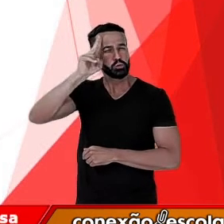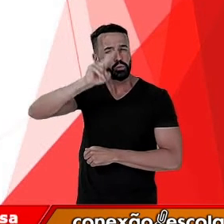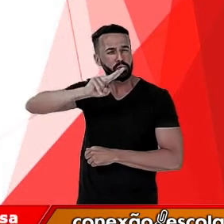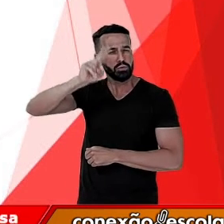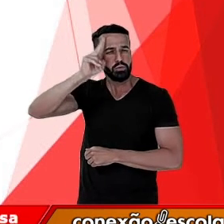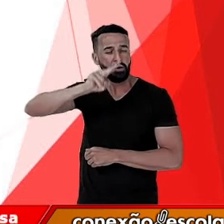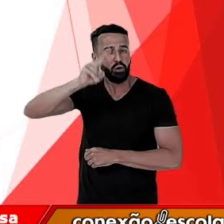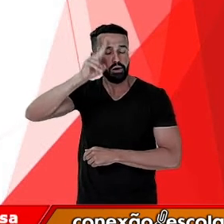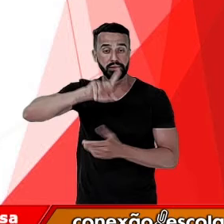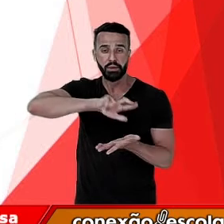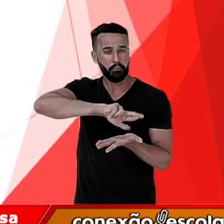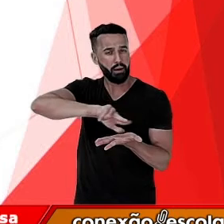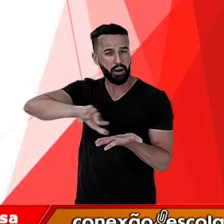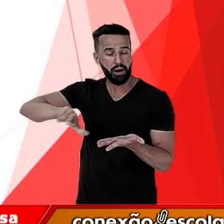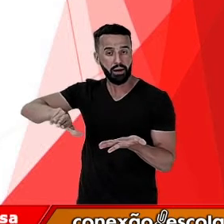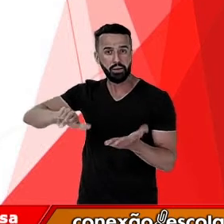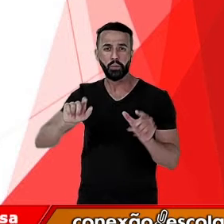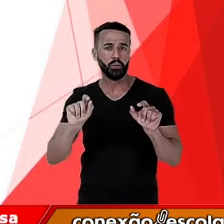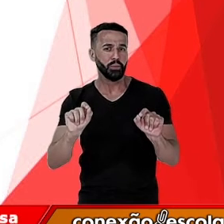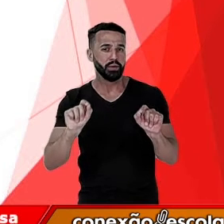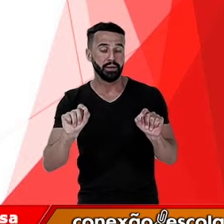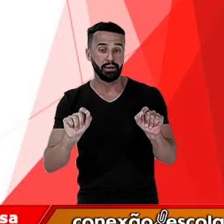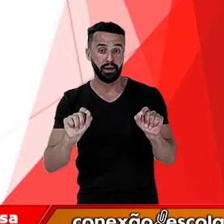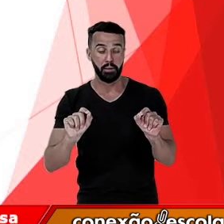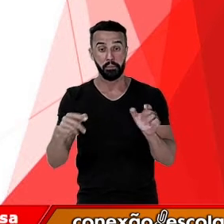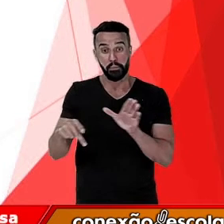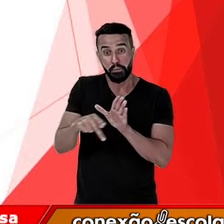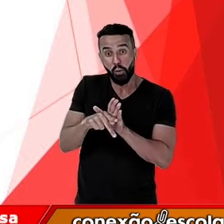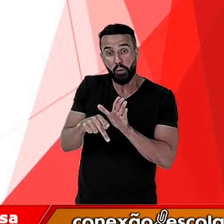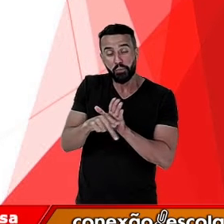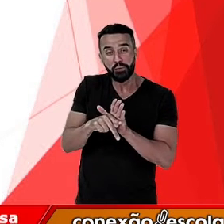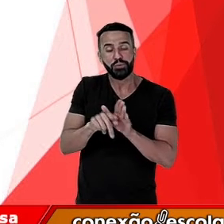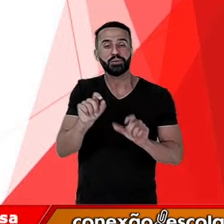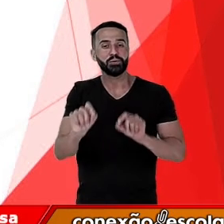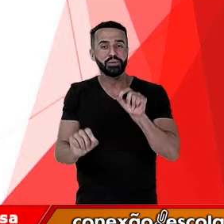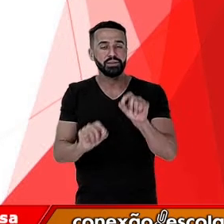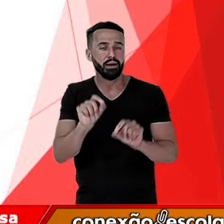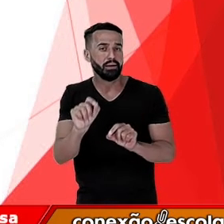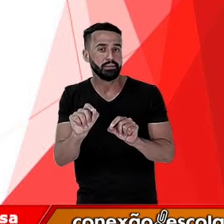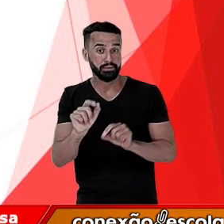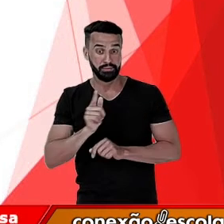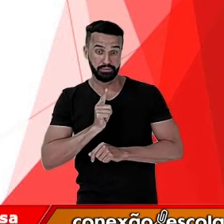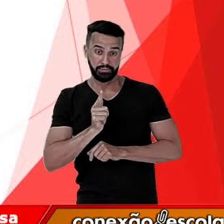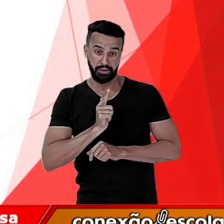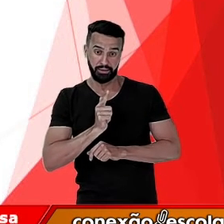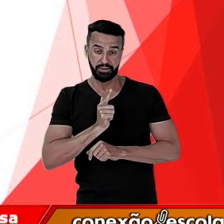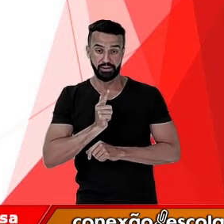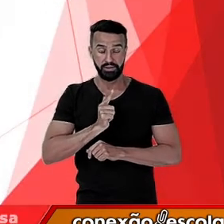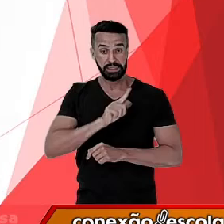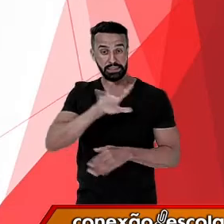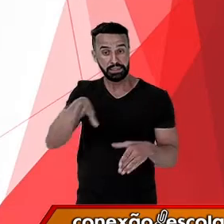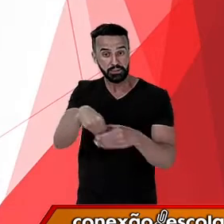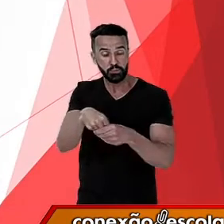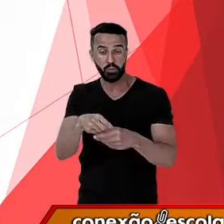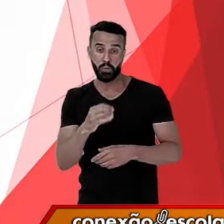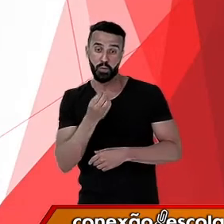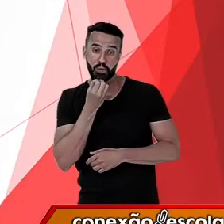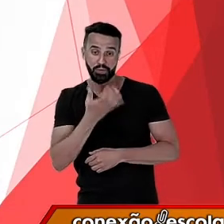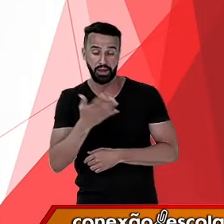histórias, nós estamos falando daqueles textos que estão preocupados em contar fatos por meio